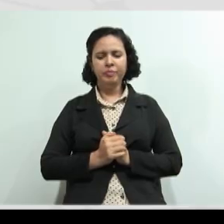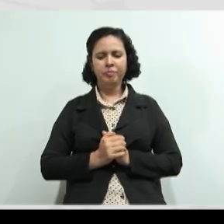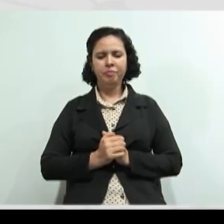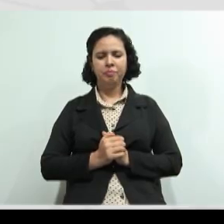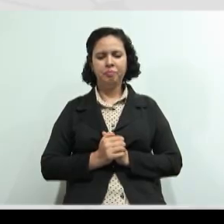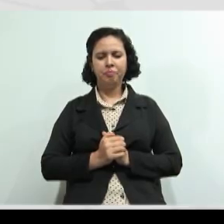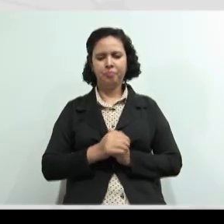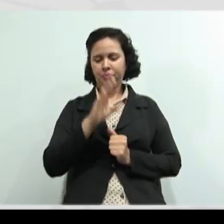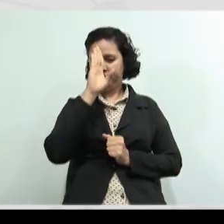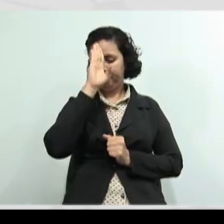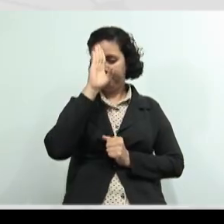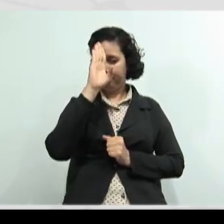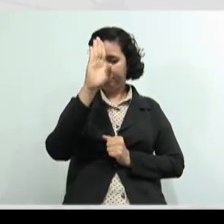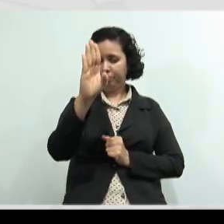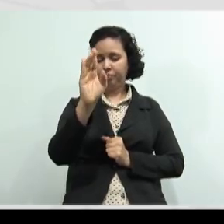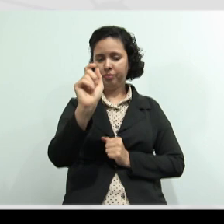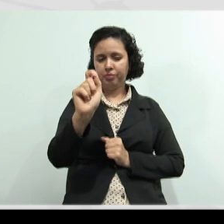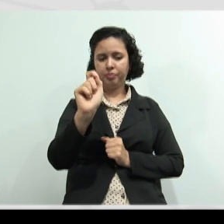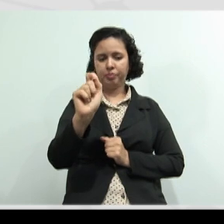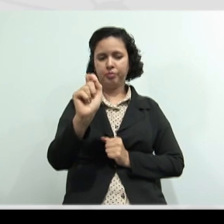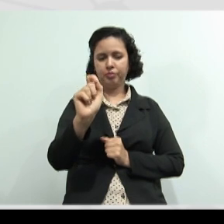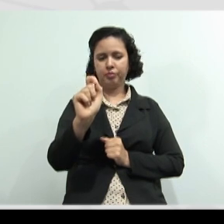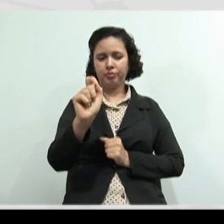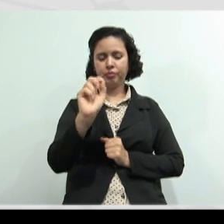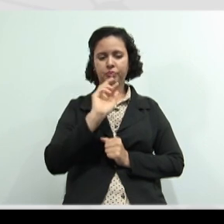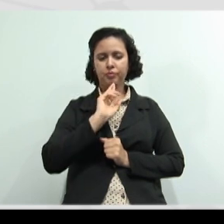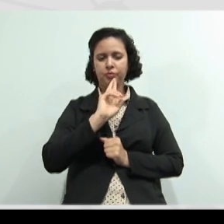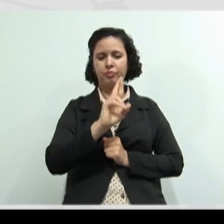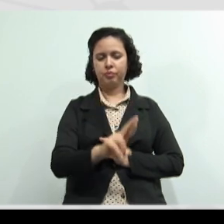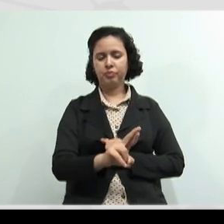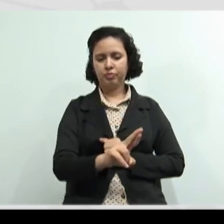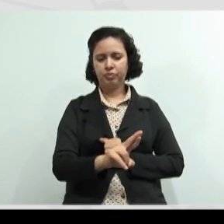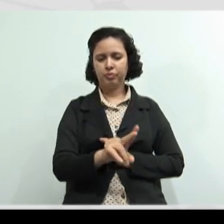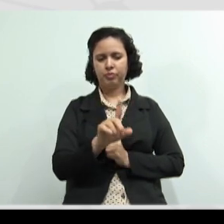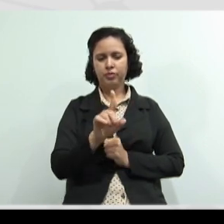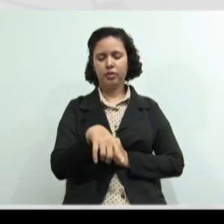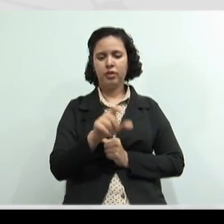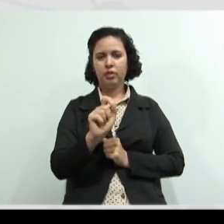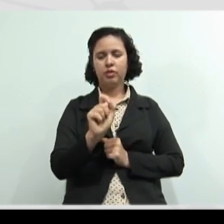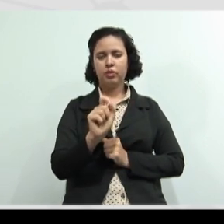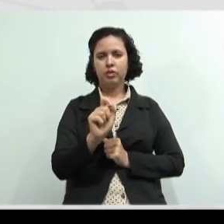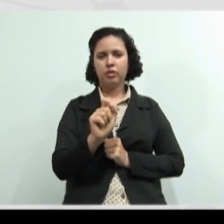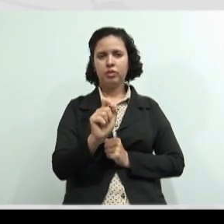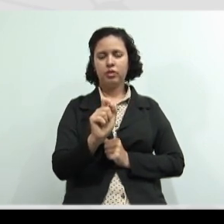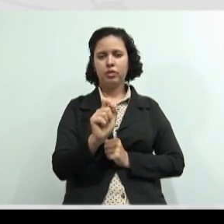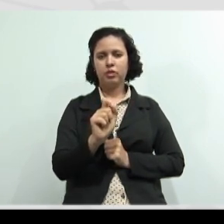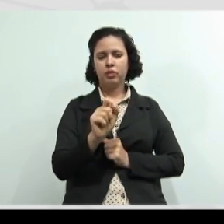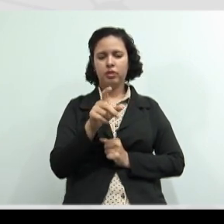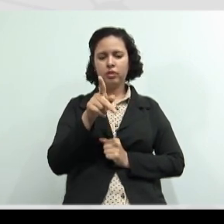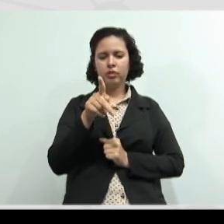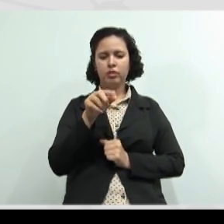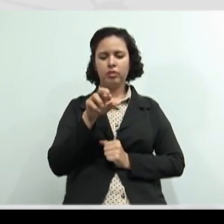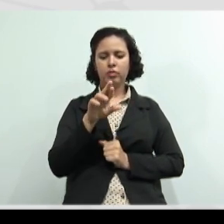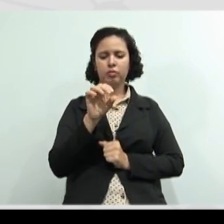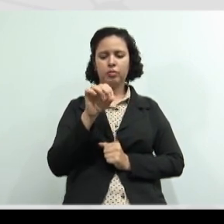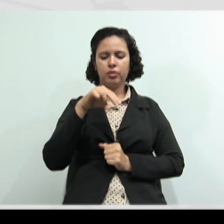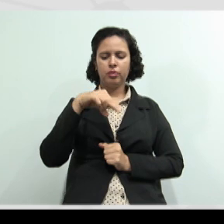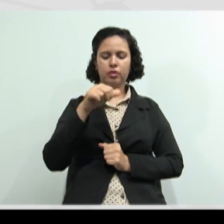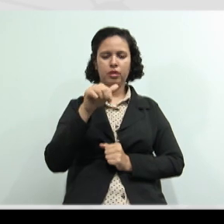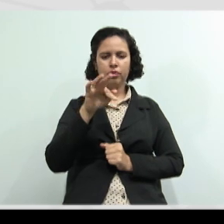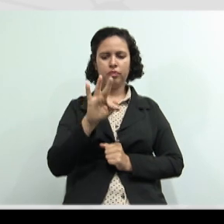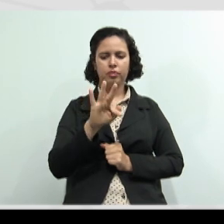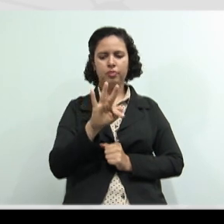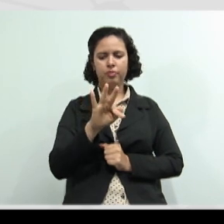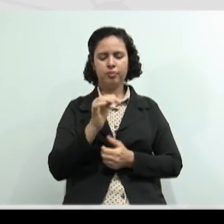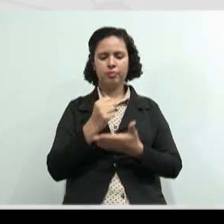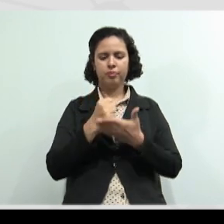Então, o principal programa governamental, como a resposta da questão 4, é o PRONAF, o Programa Nacional de Apoio à Agricultura Familiar.